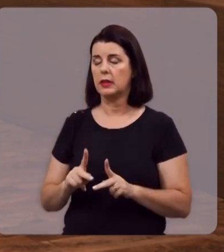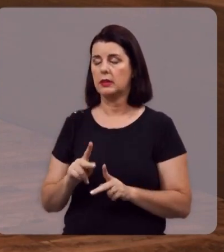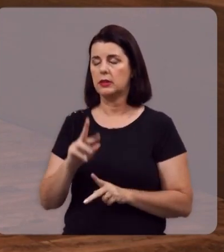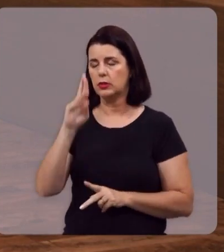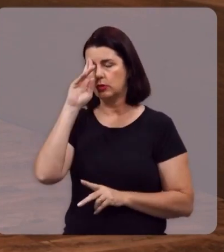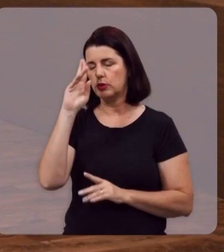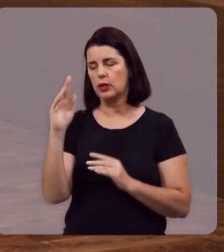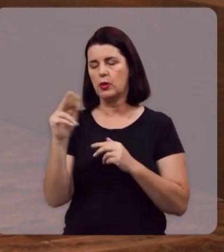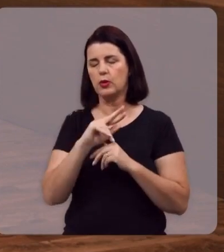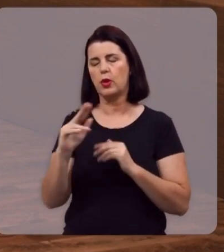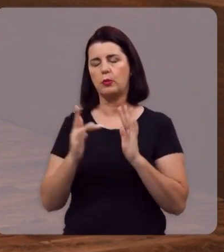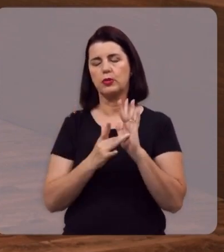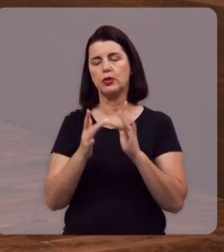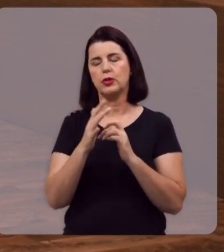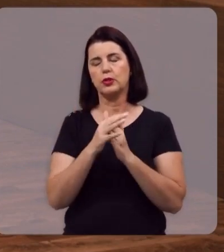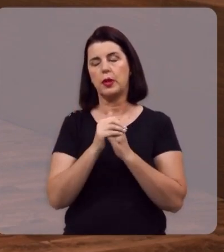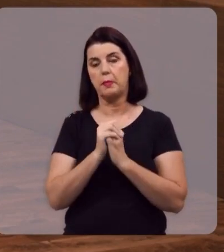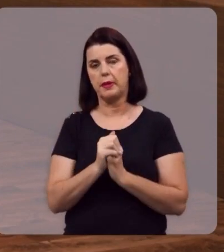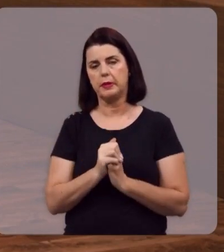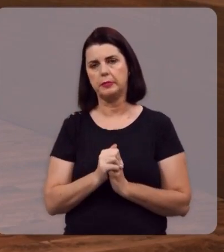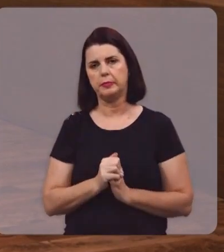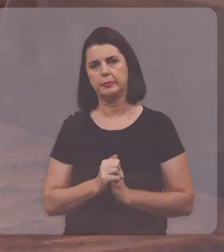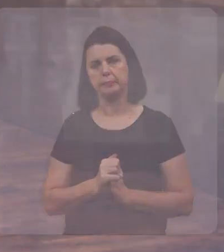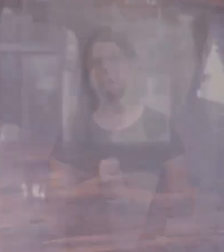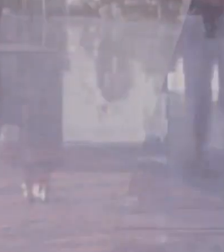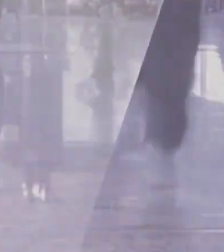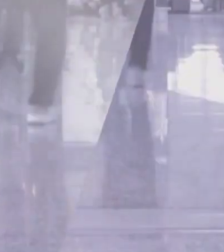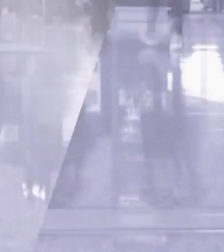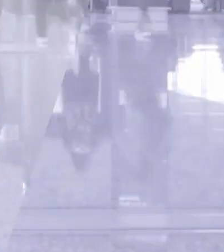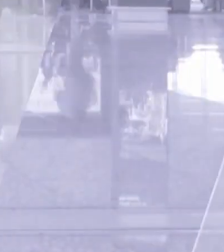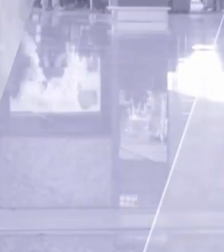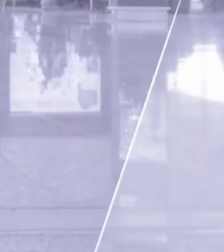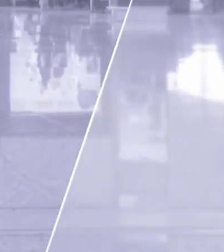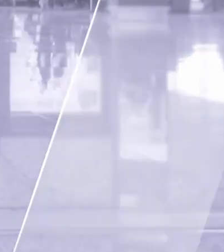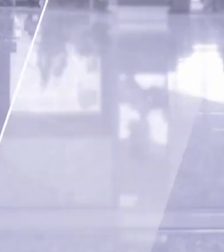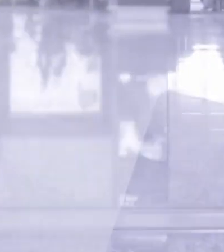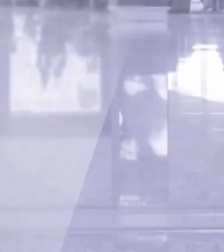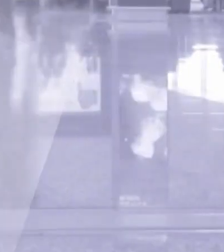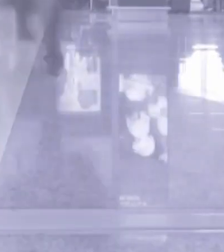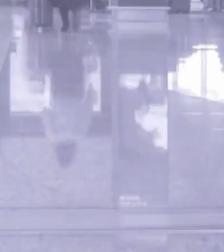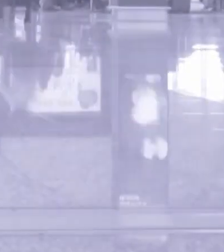oramos, em nome de Jesus. Amém.